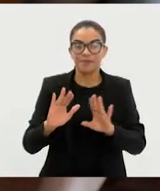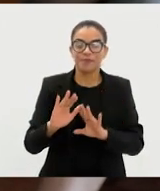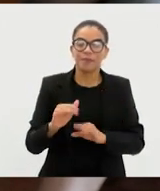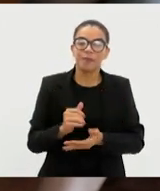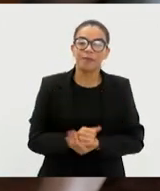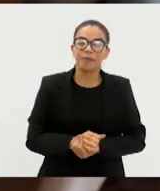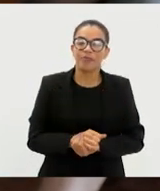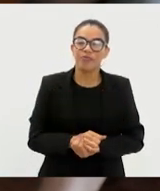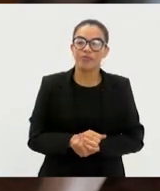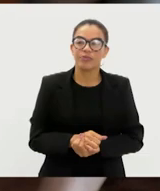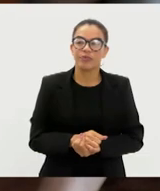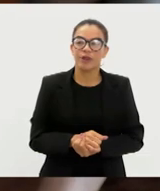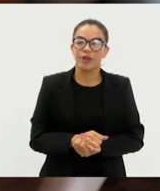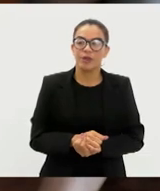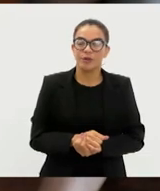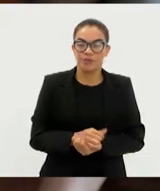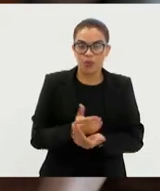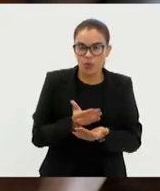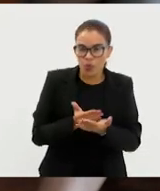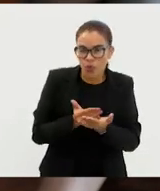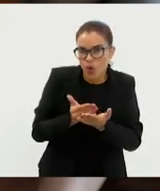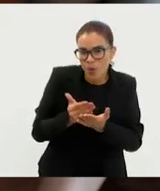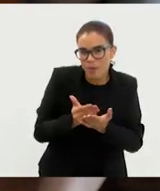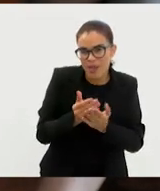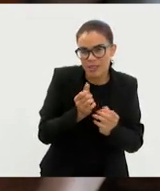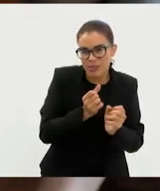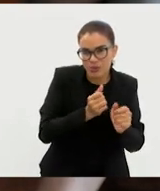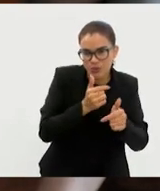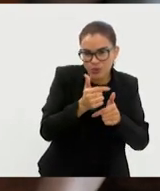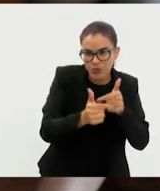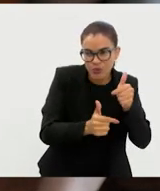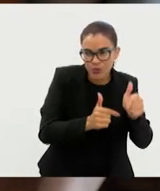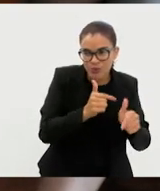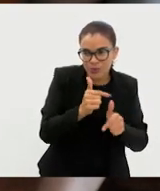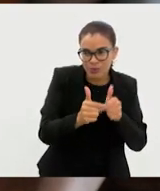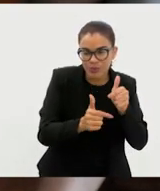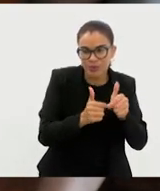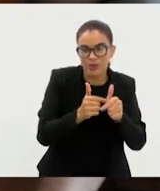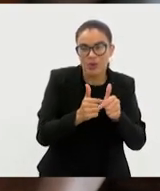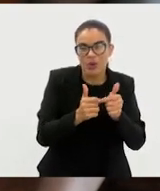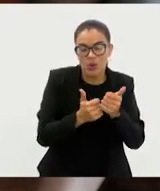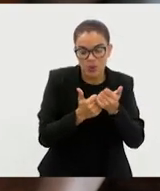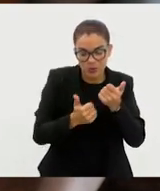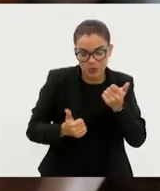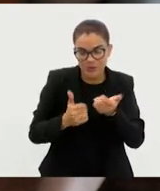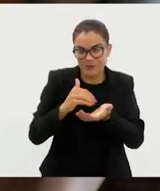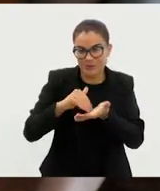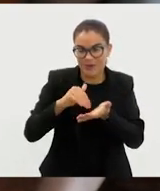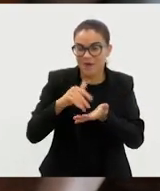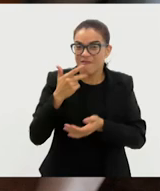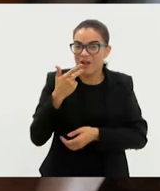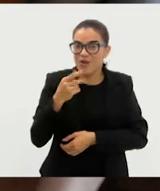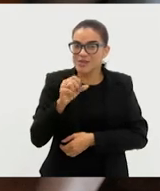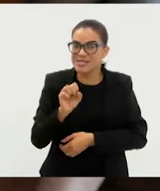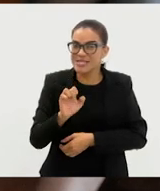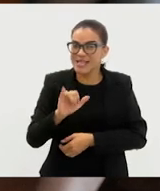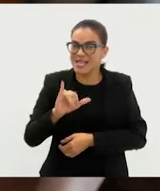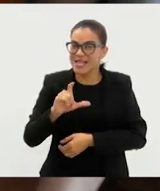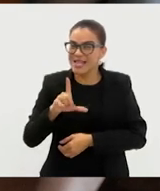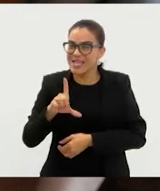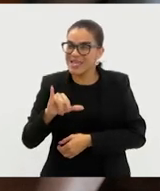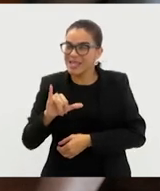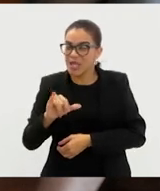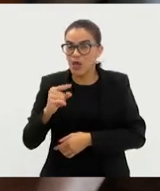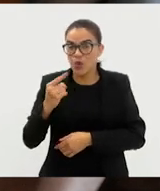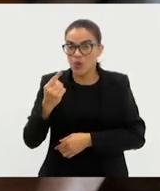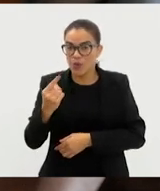início dos trabalhos, o nosso subsecretário falou que a taxa Selic foi